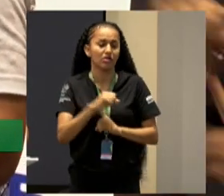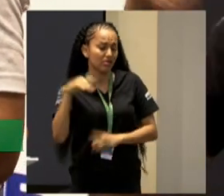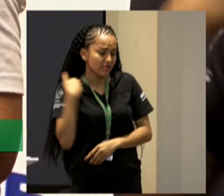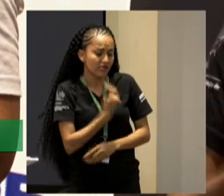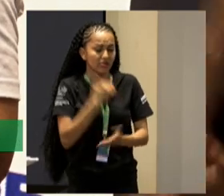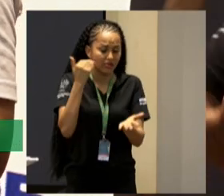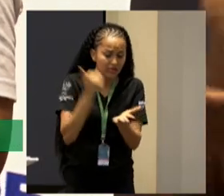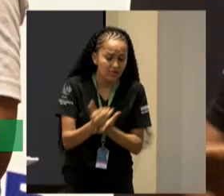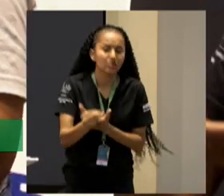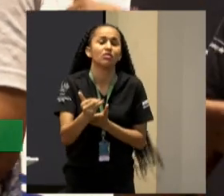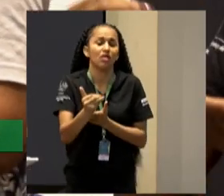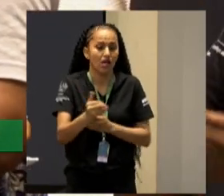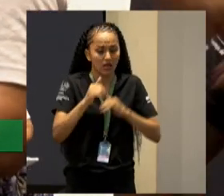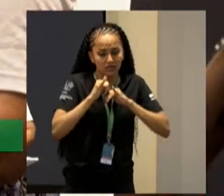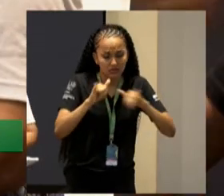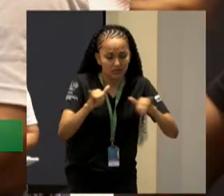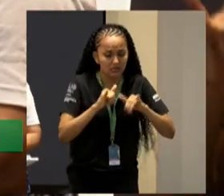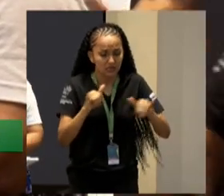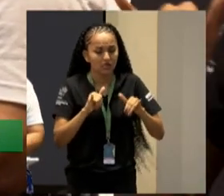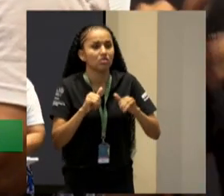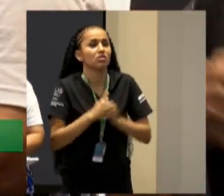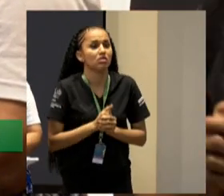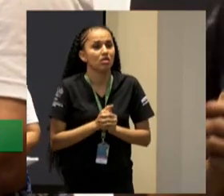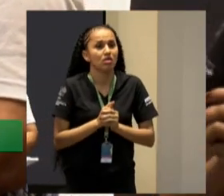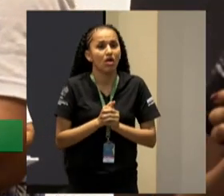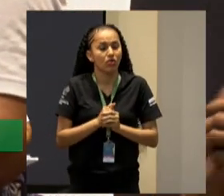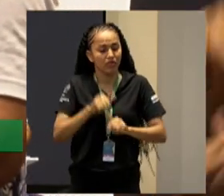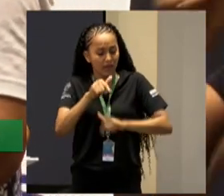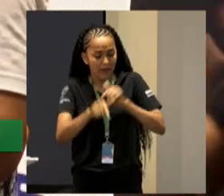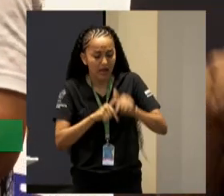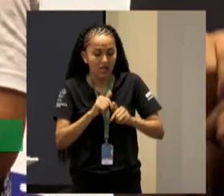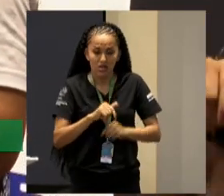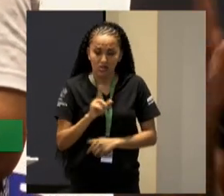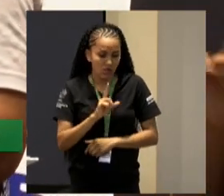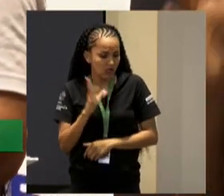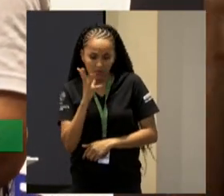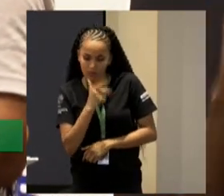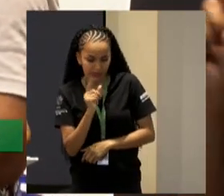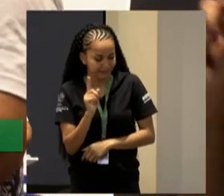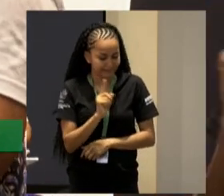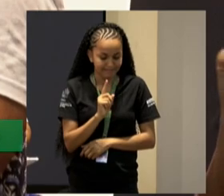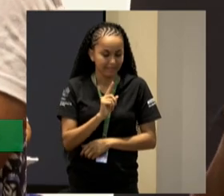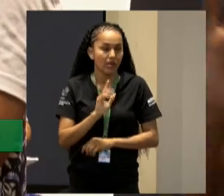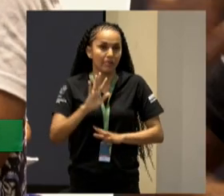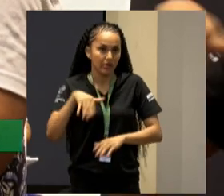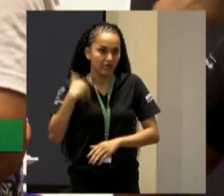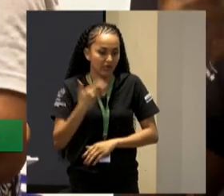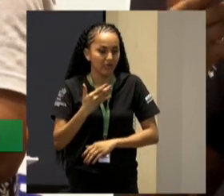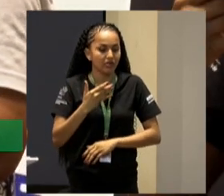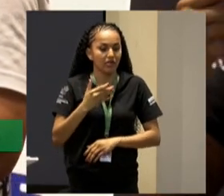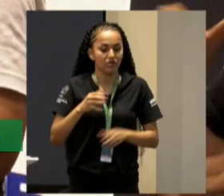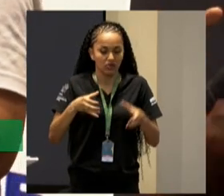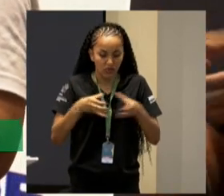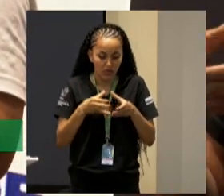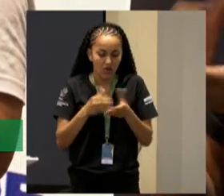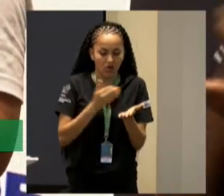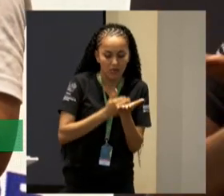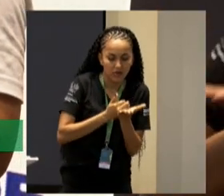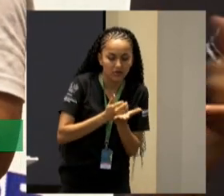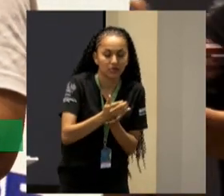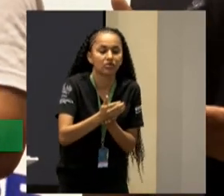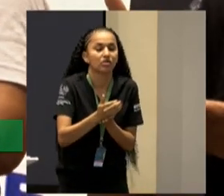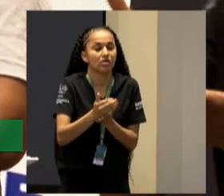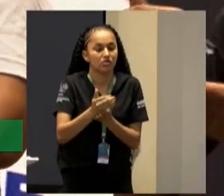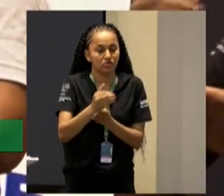Nós começamos a anunciar nos boletins do gabinete o grande feito. E não demorou muito para que outras organizações do Movimento Negro de